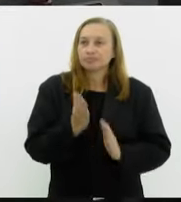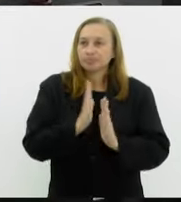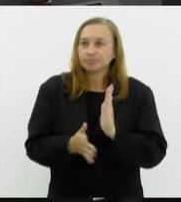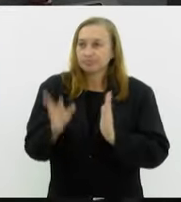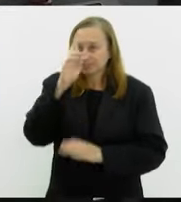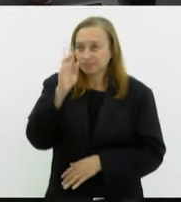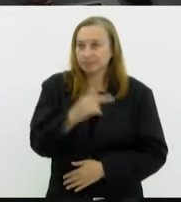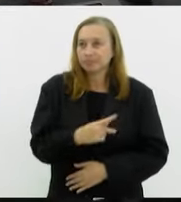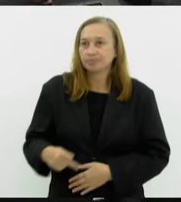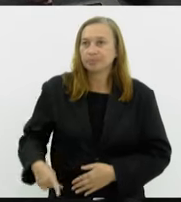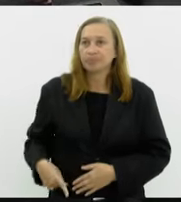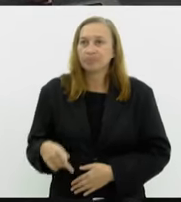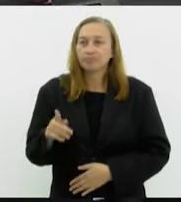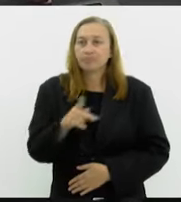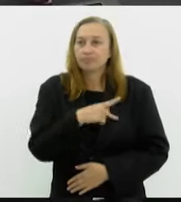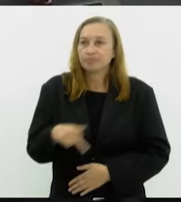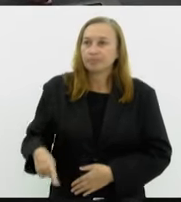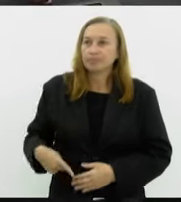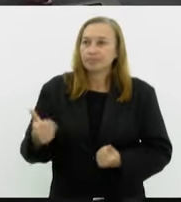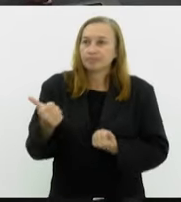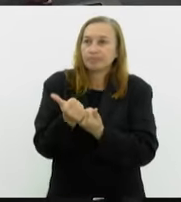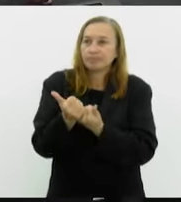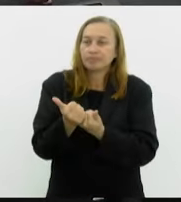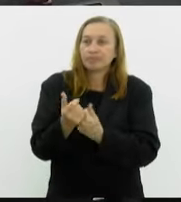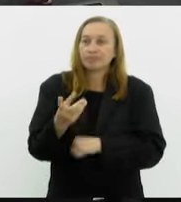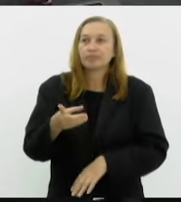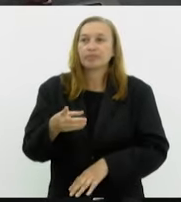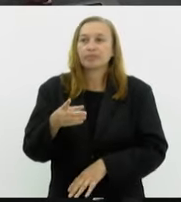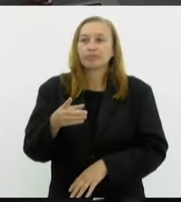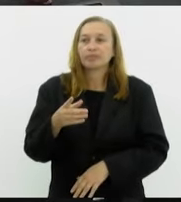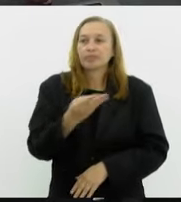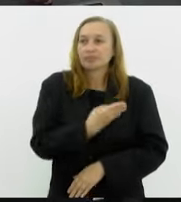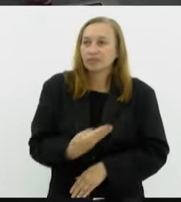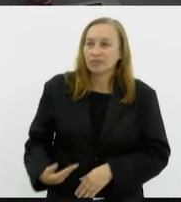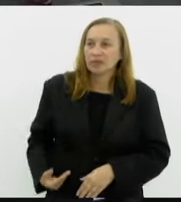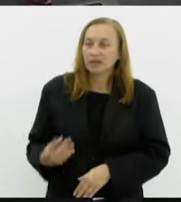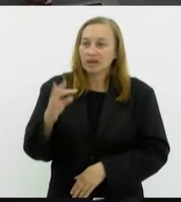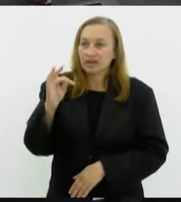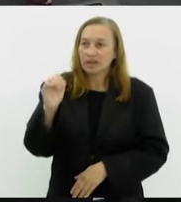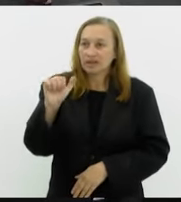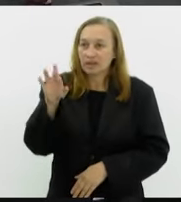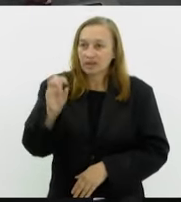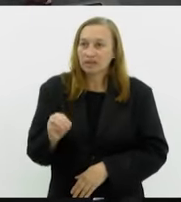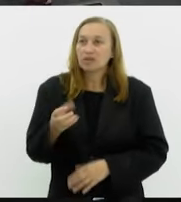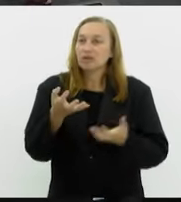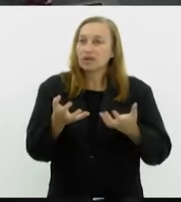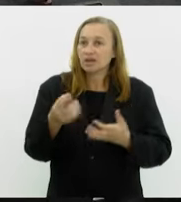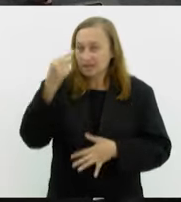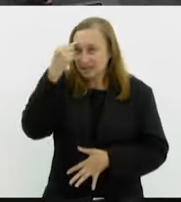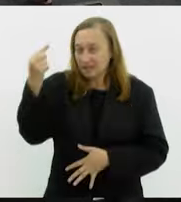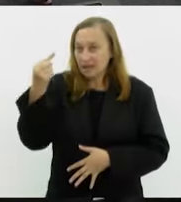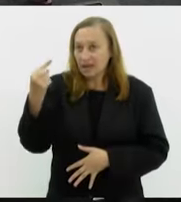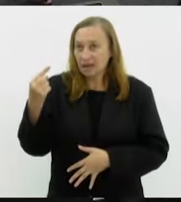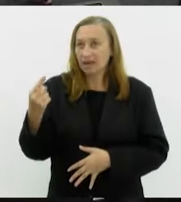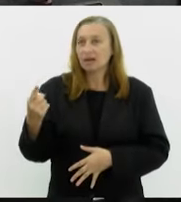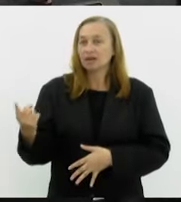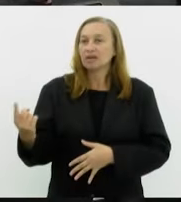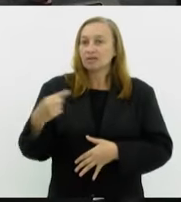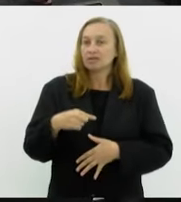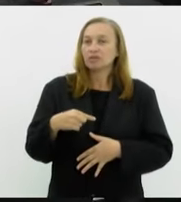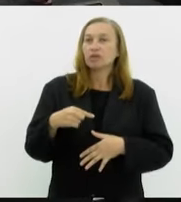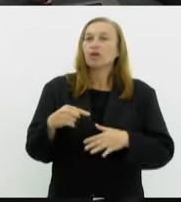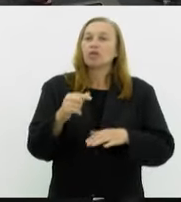gostaria de manifestar meu apoio ao governador Tarcísio, falar que eu gostaria muito de trazer essa ideia aqui para o Rio de Janeiro, inclusive parabenizar o